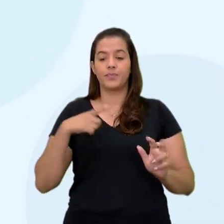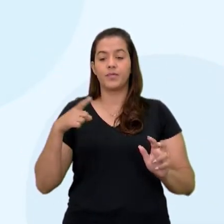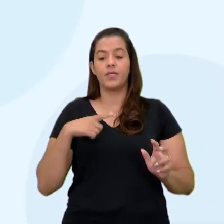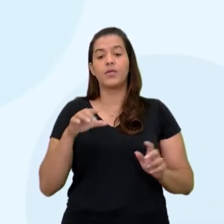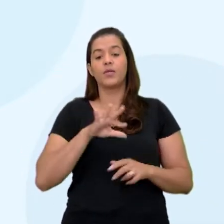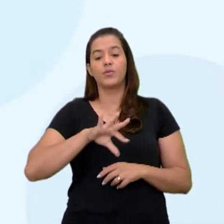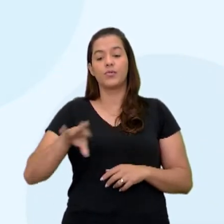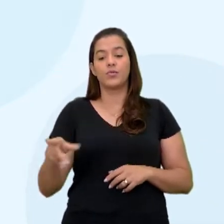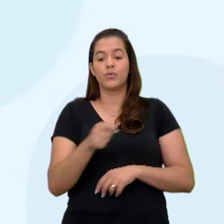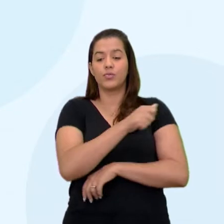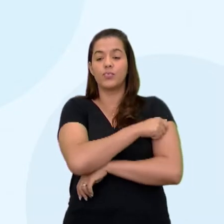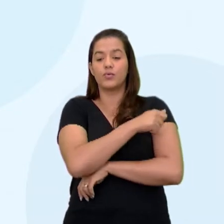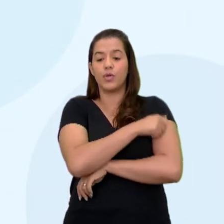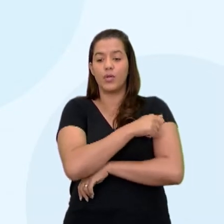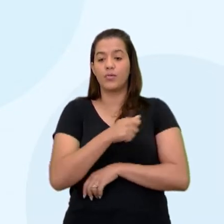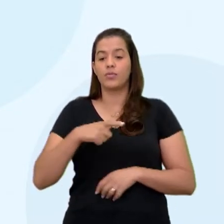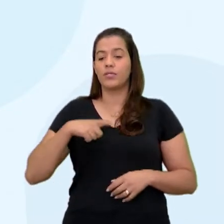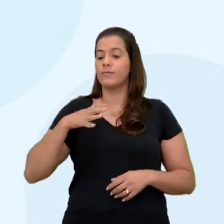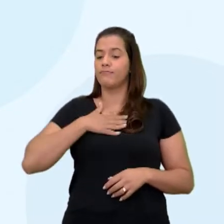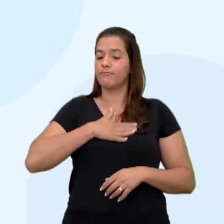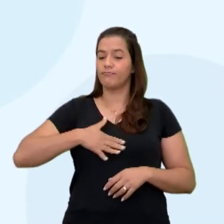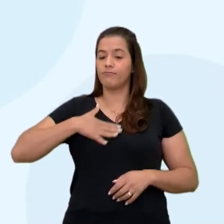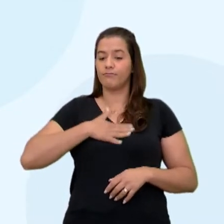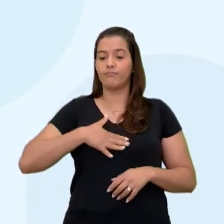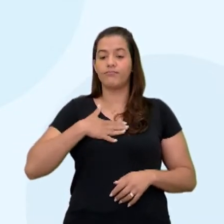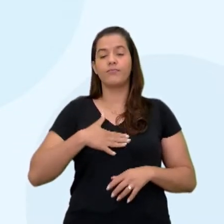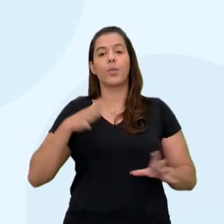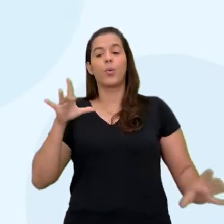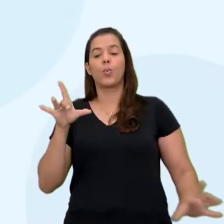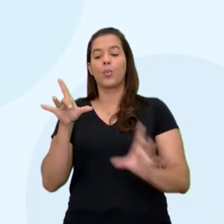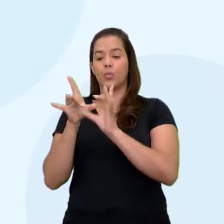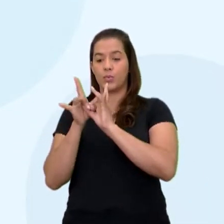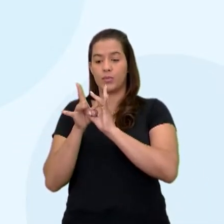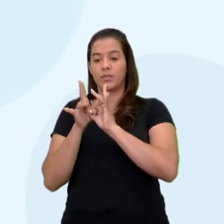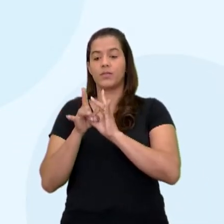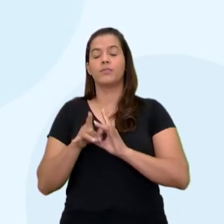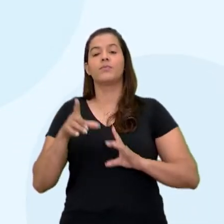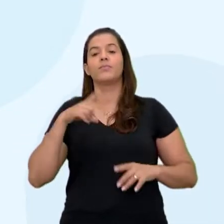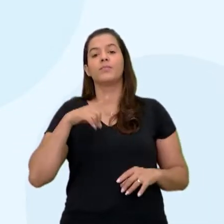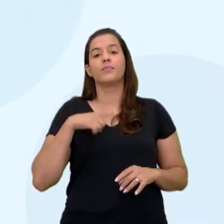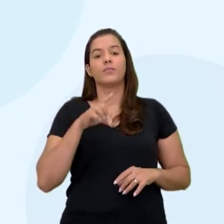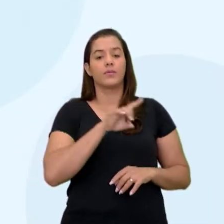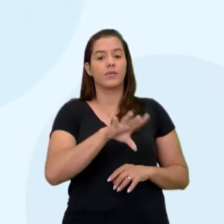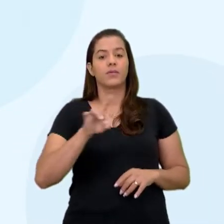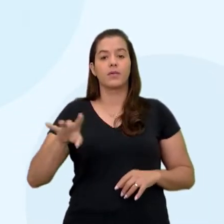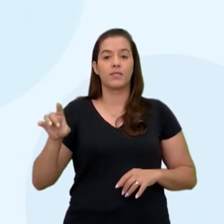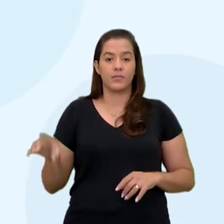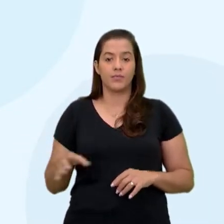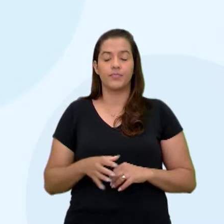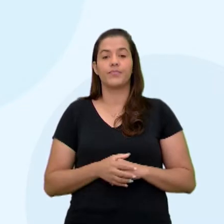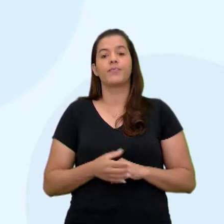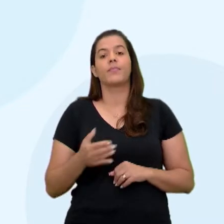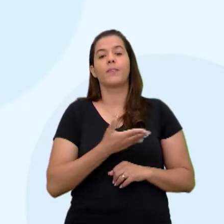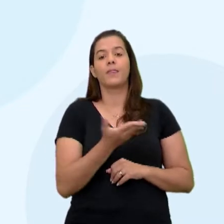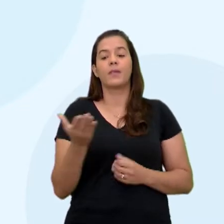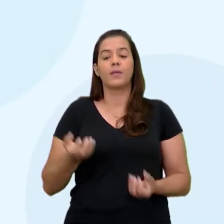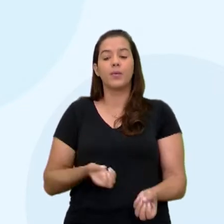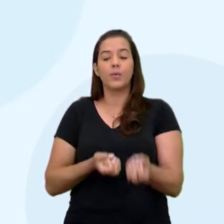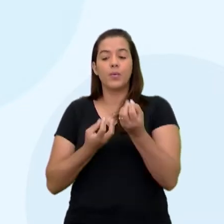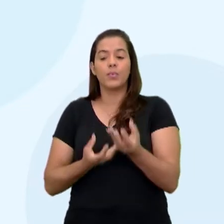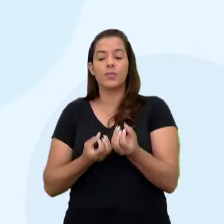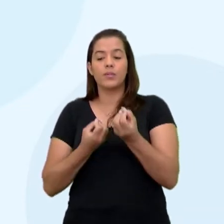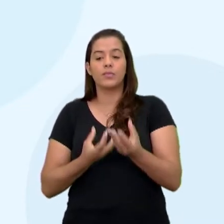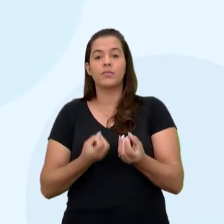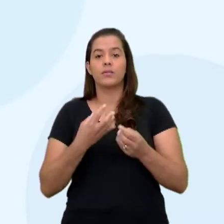aluninhos adoram essa palavra, conexões entre tais tópicos e o dado central a